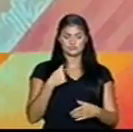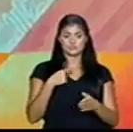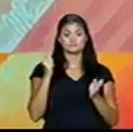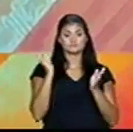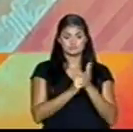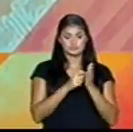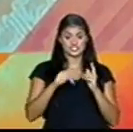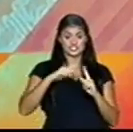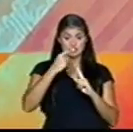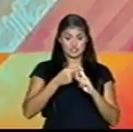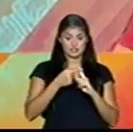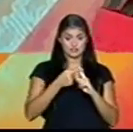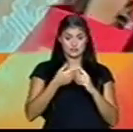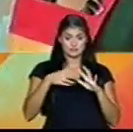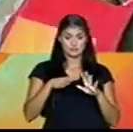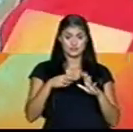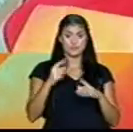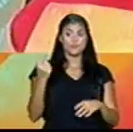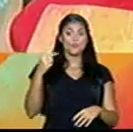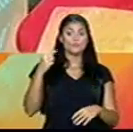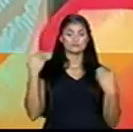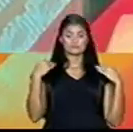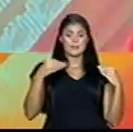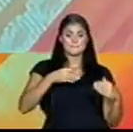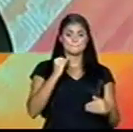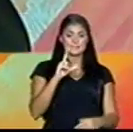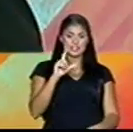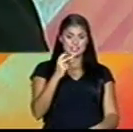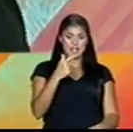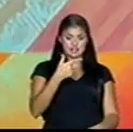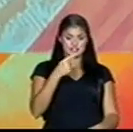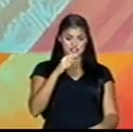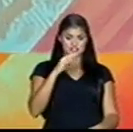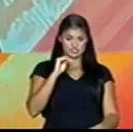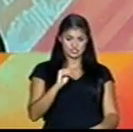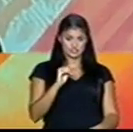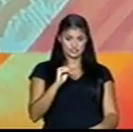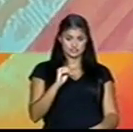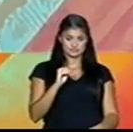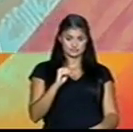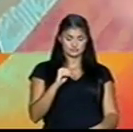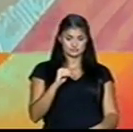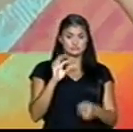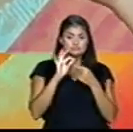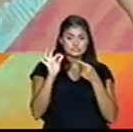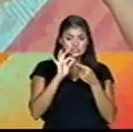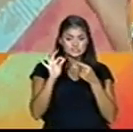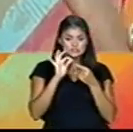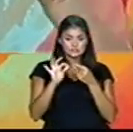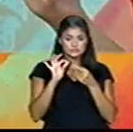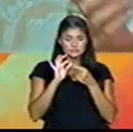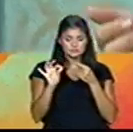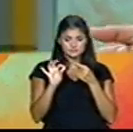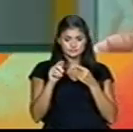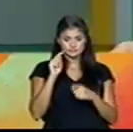este ano, mas o único exercício que faço é pilates. Ok, é muito que bom. É mesmo, é, com aparelhos que é específico porque tem em conta as minhas maletas mas todas. Mas tem